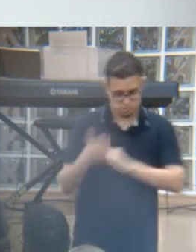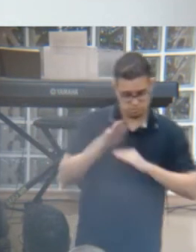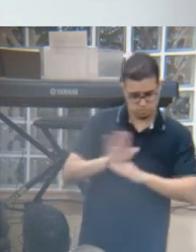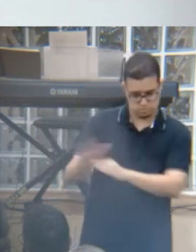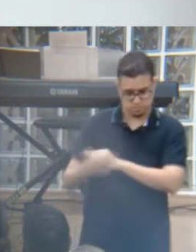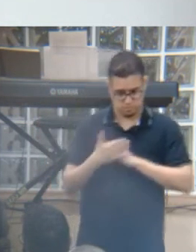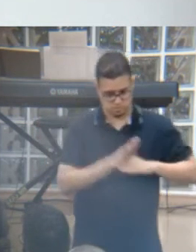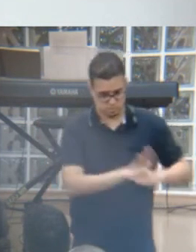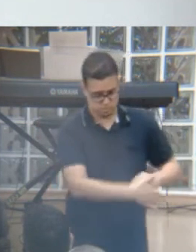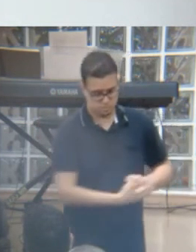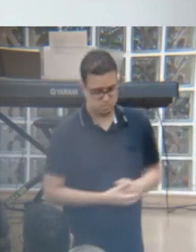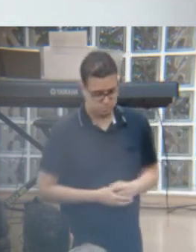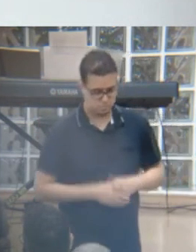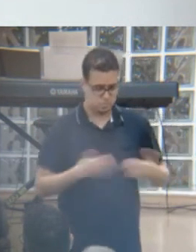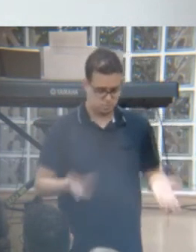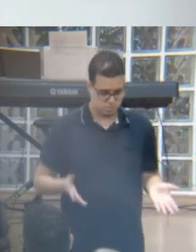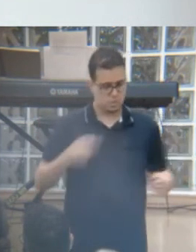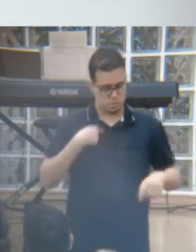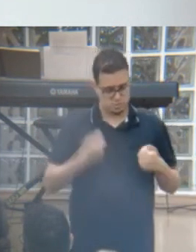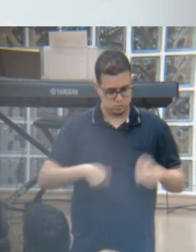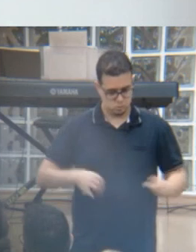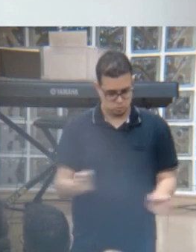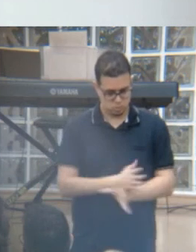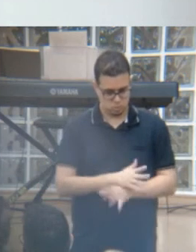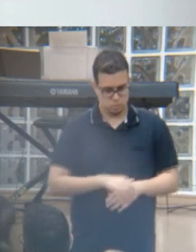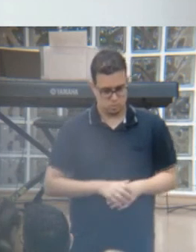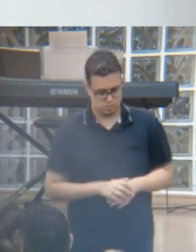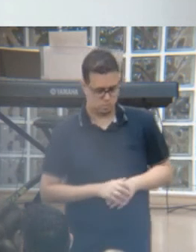irmãos, de certa forma já fiz a conclusão.